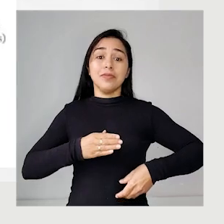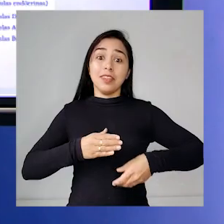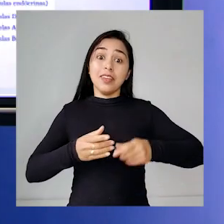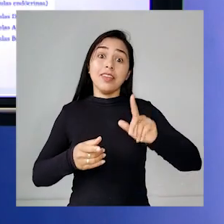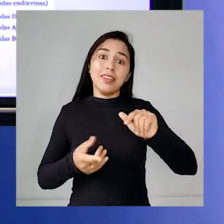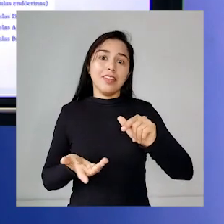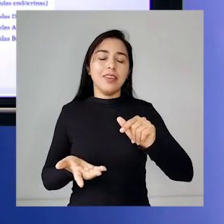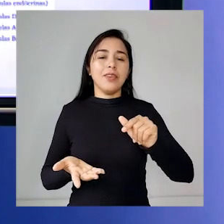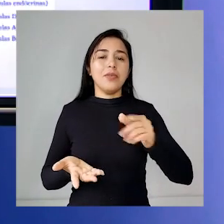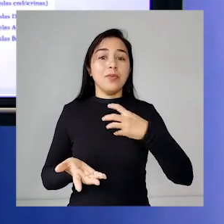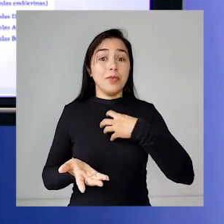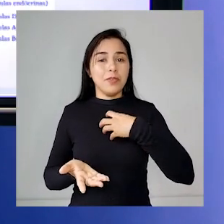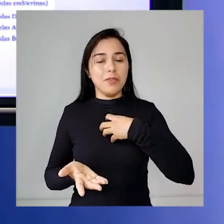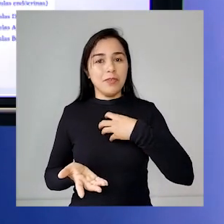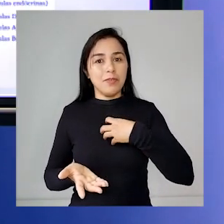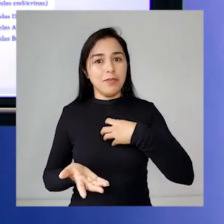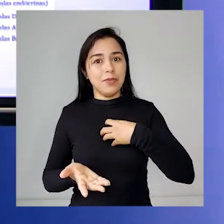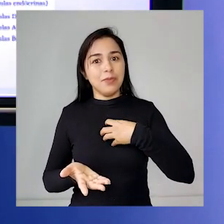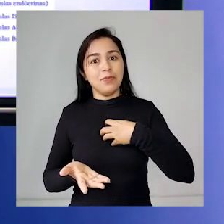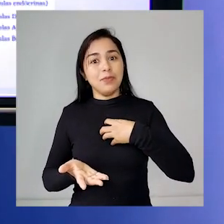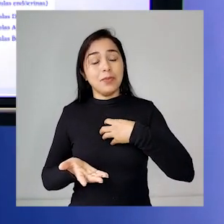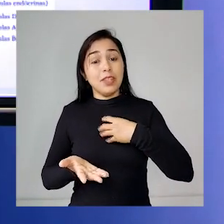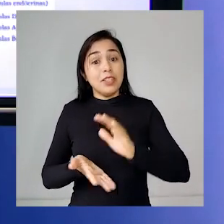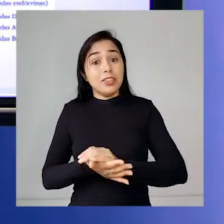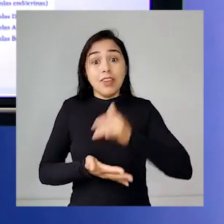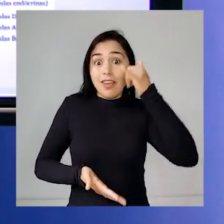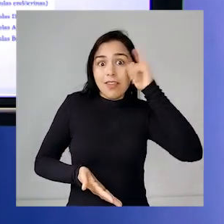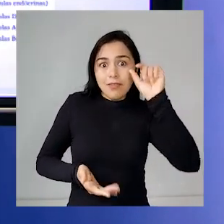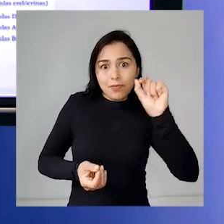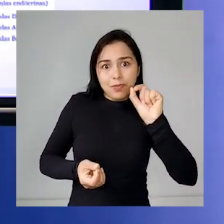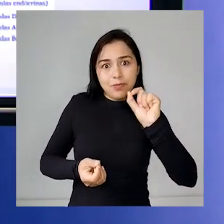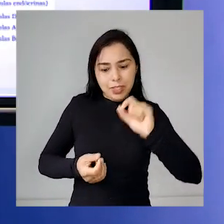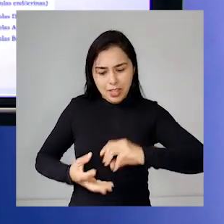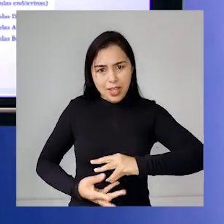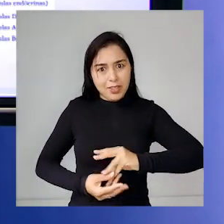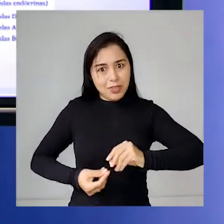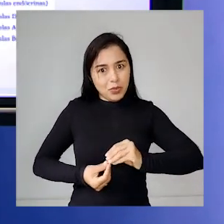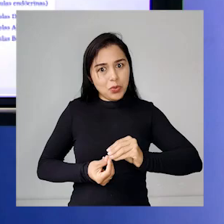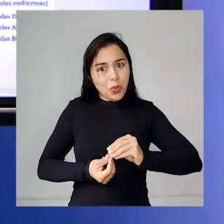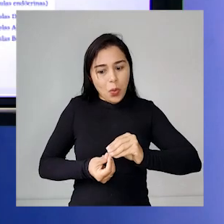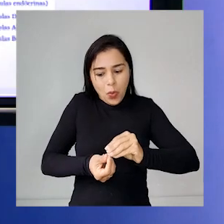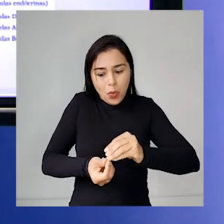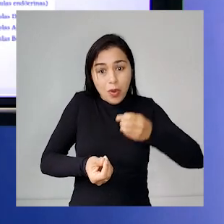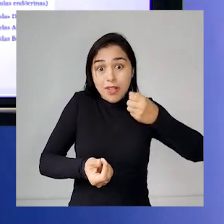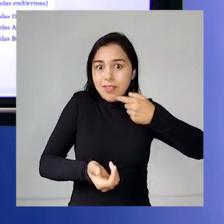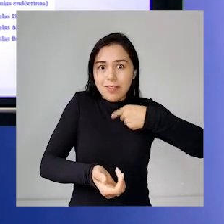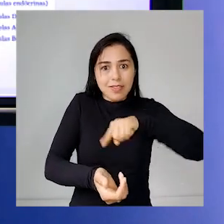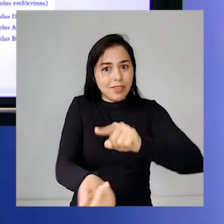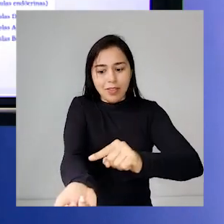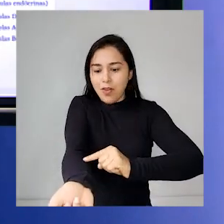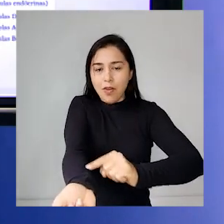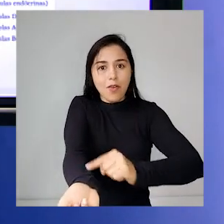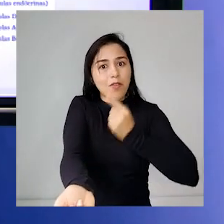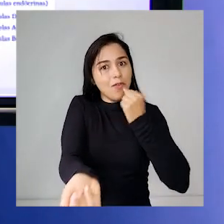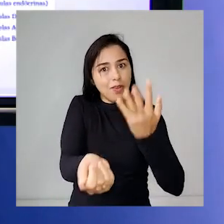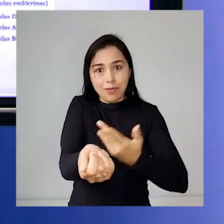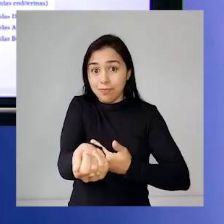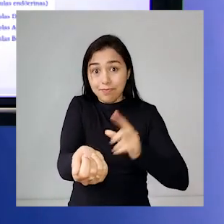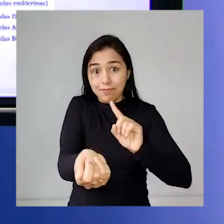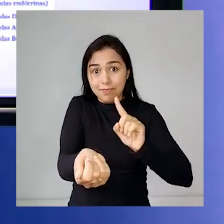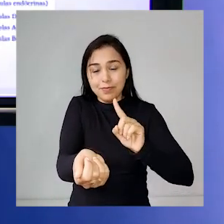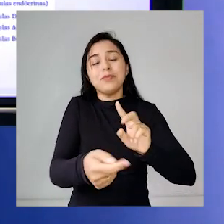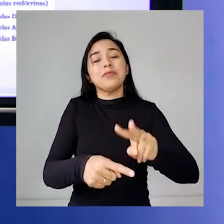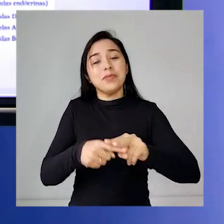ele não libera esse suco pancreático nos vasos sanguíneos, funcionando como uma glândula